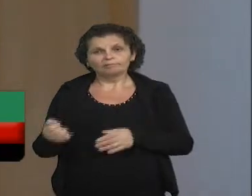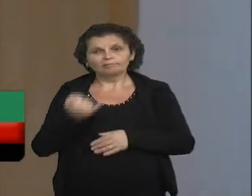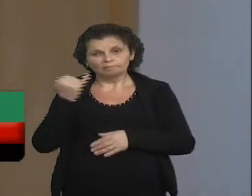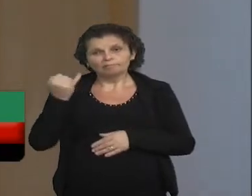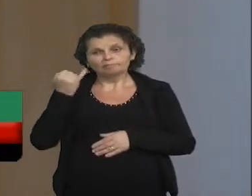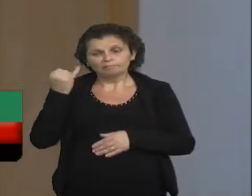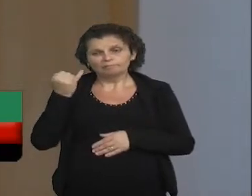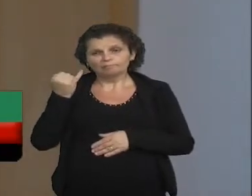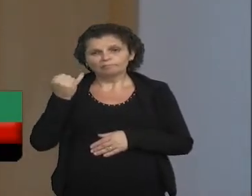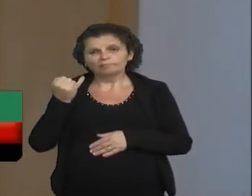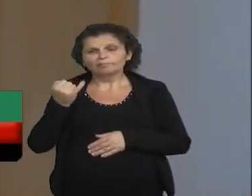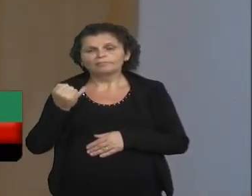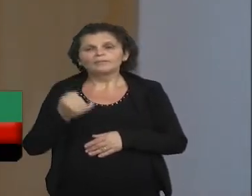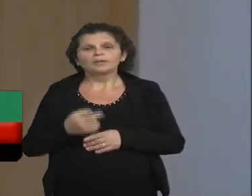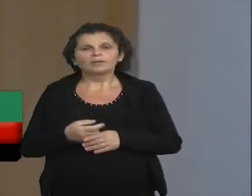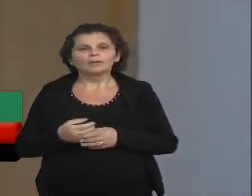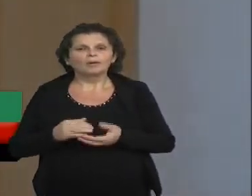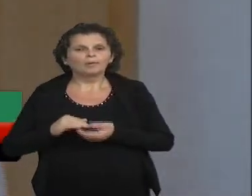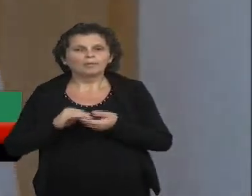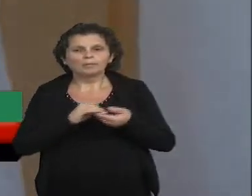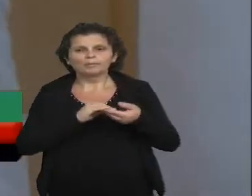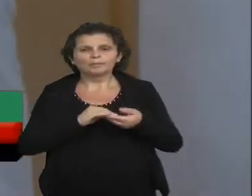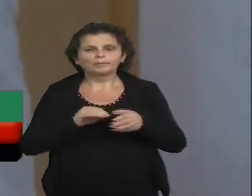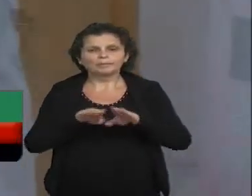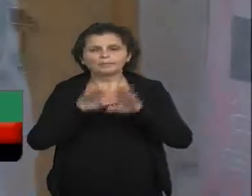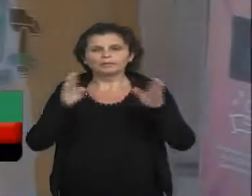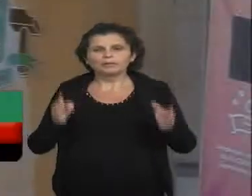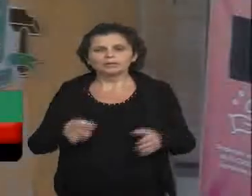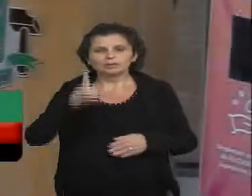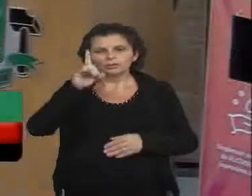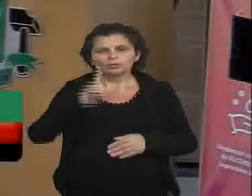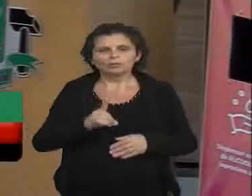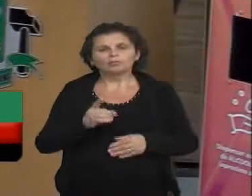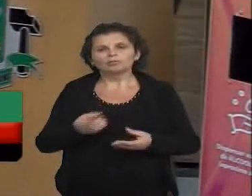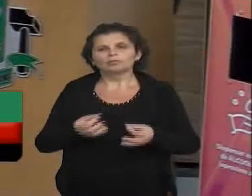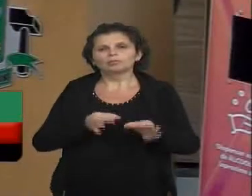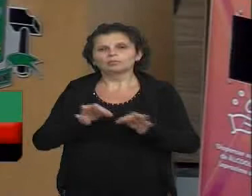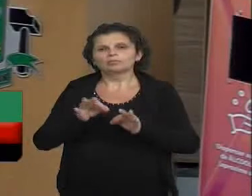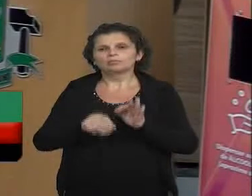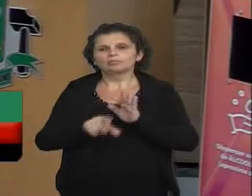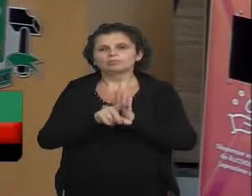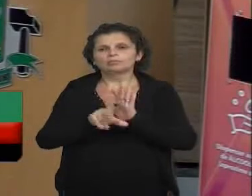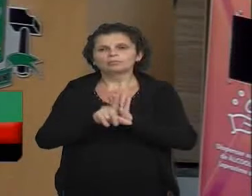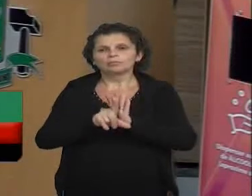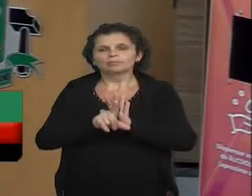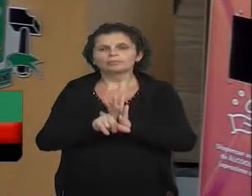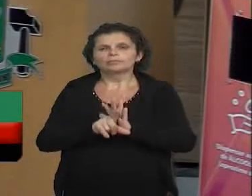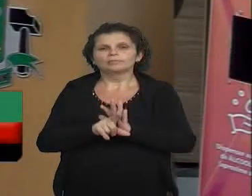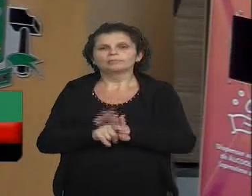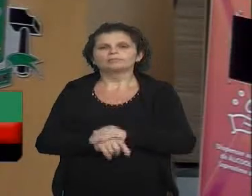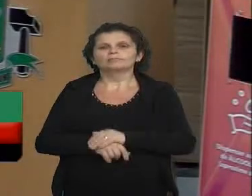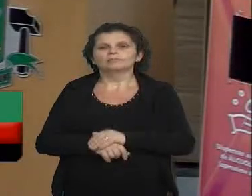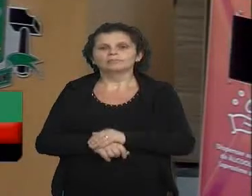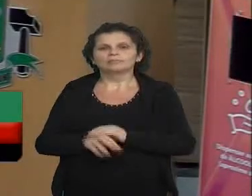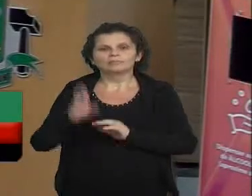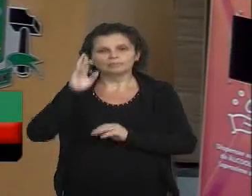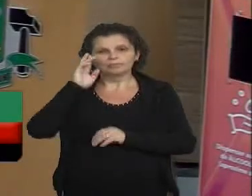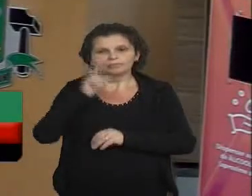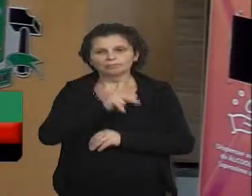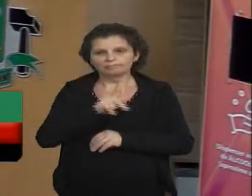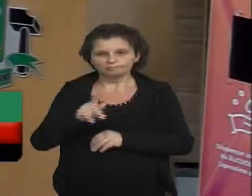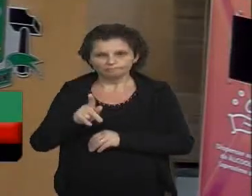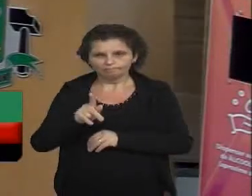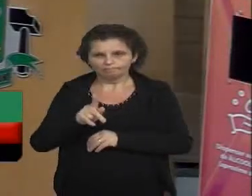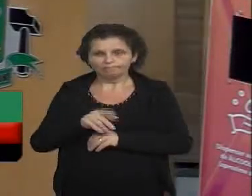então acho que está de parabéns aí a mesa diretora da casa por esse projeto de lei, viu? Por esse projeto de lei, senhor presidente.